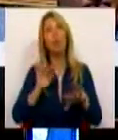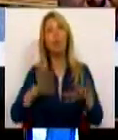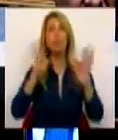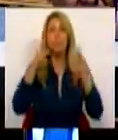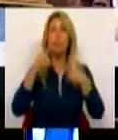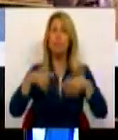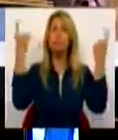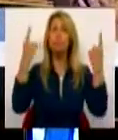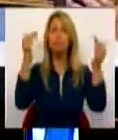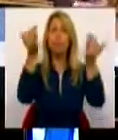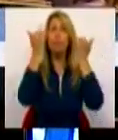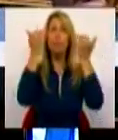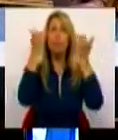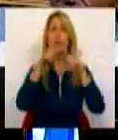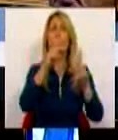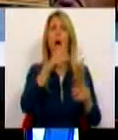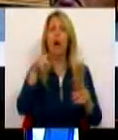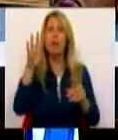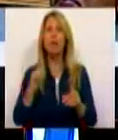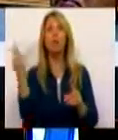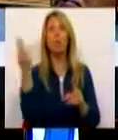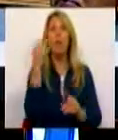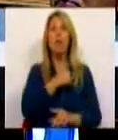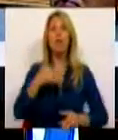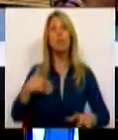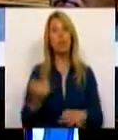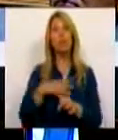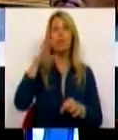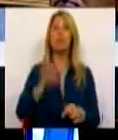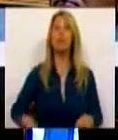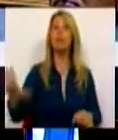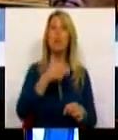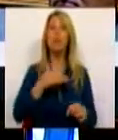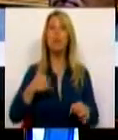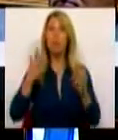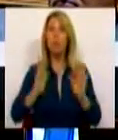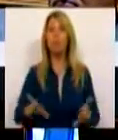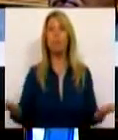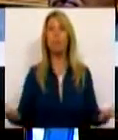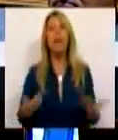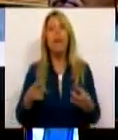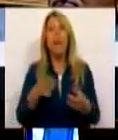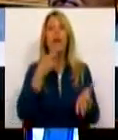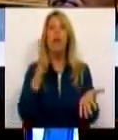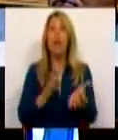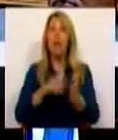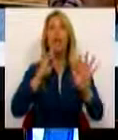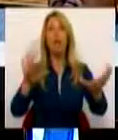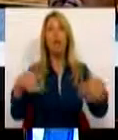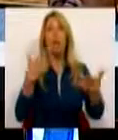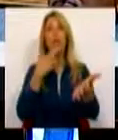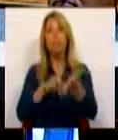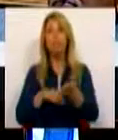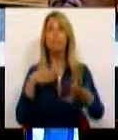ACES, Unidades Locais de Saúde e Hospitais do Serviço Nacional de Saúde. Esta realidade só será possível com um SNS cada vez mais